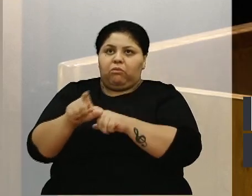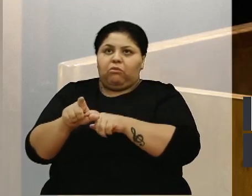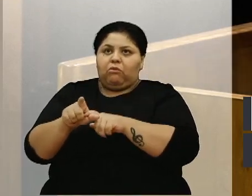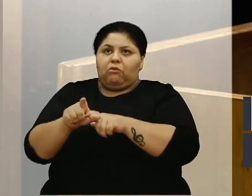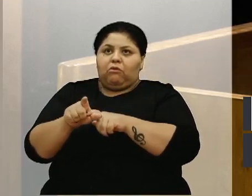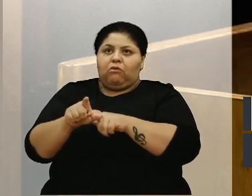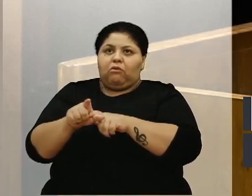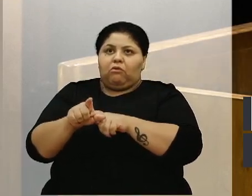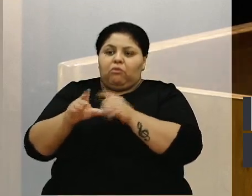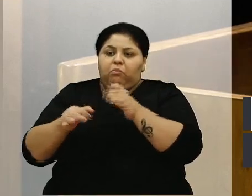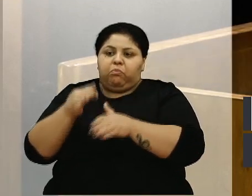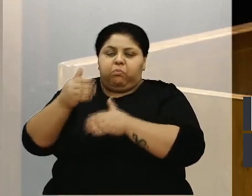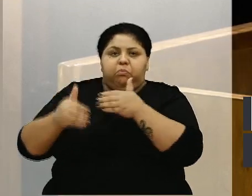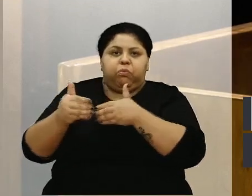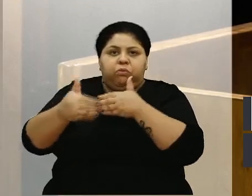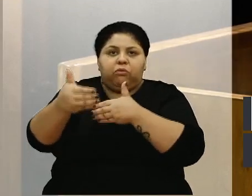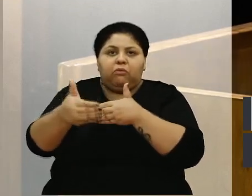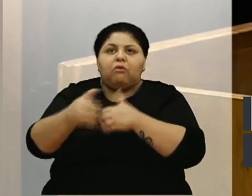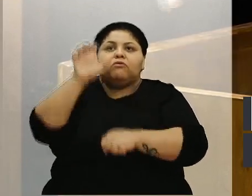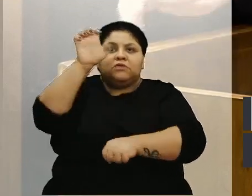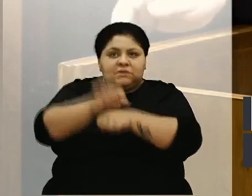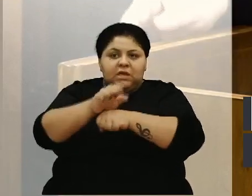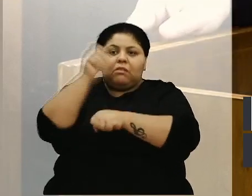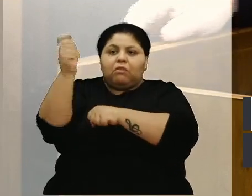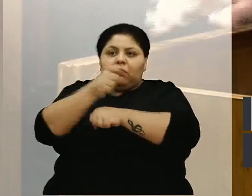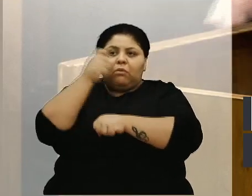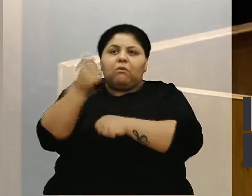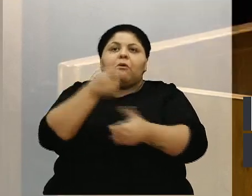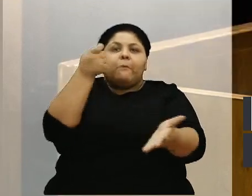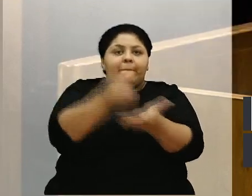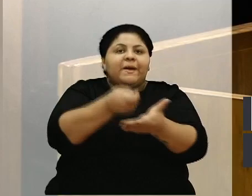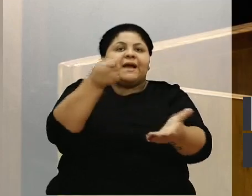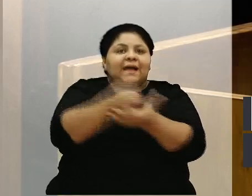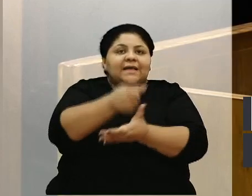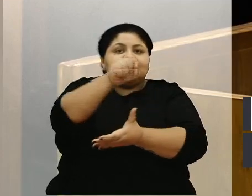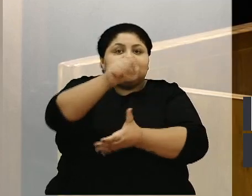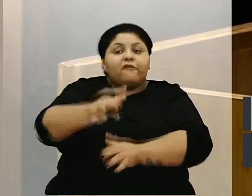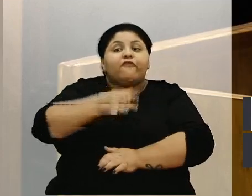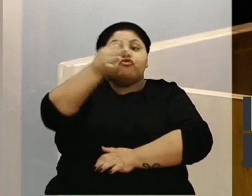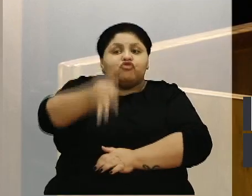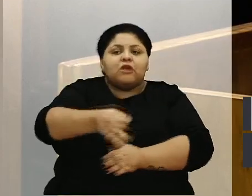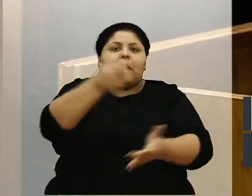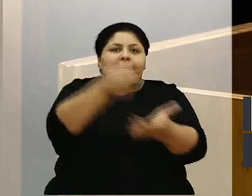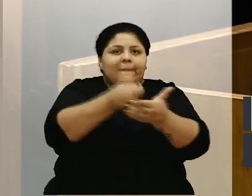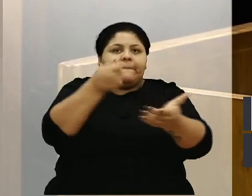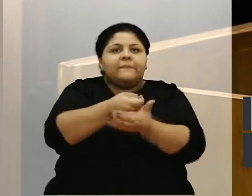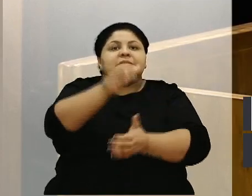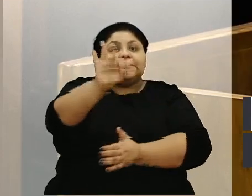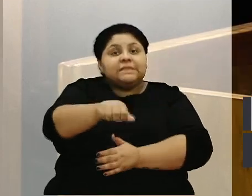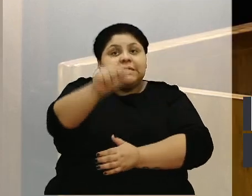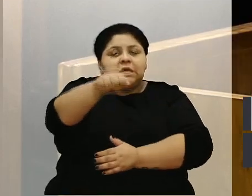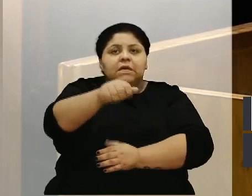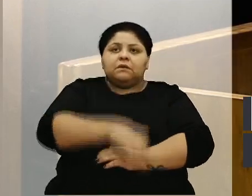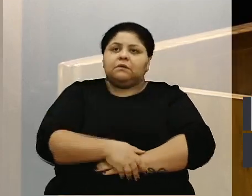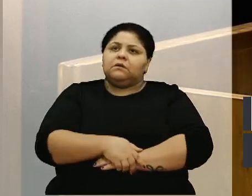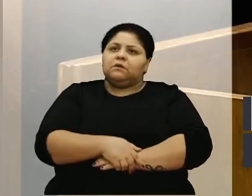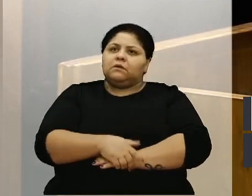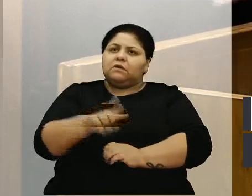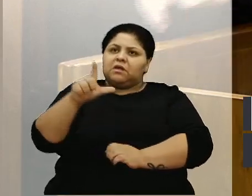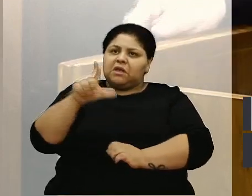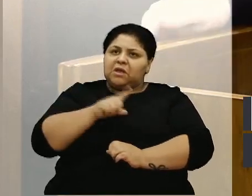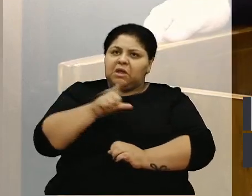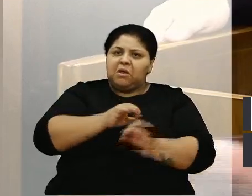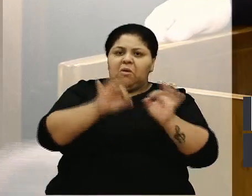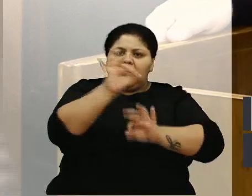O estado do Rio Grande do Sul vai ter que pagar sim. Futuramente será pago sim. E ainda com